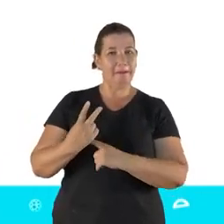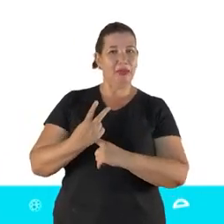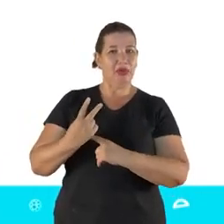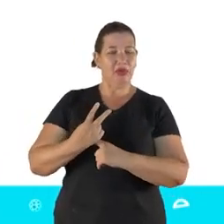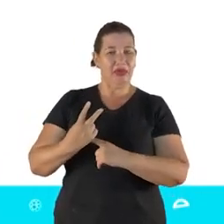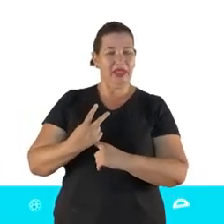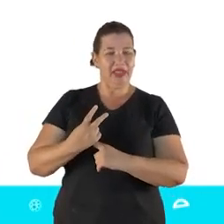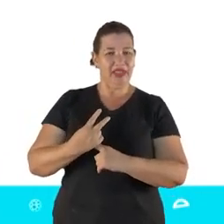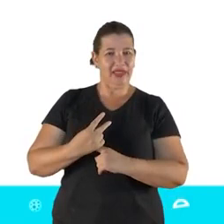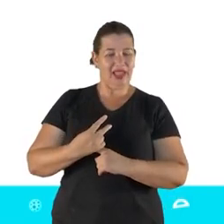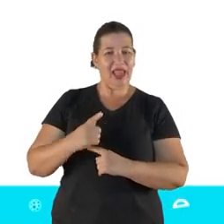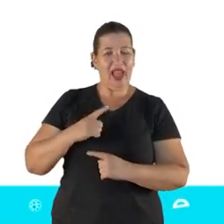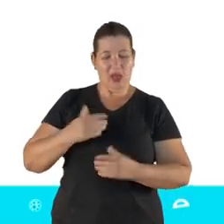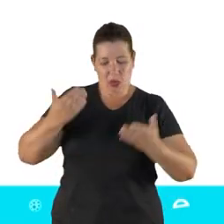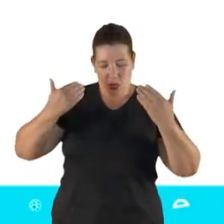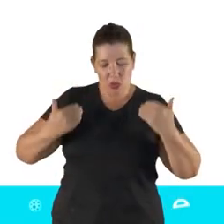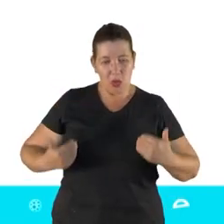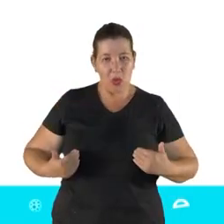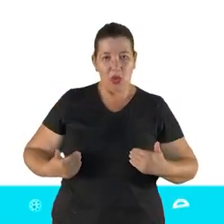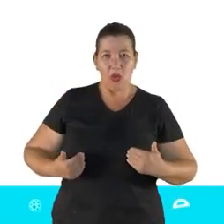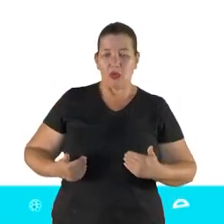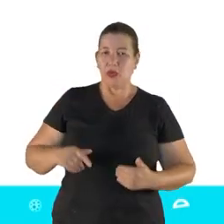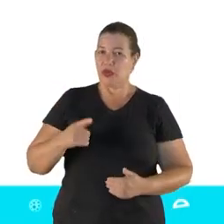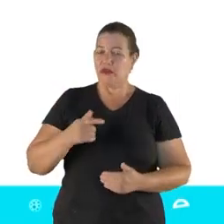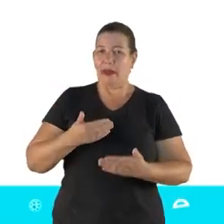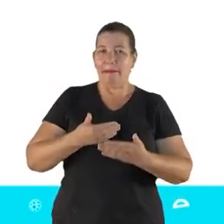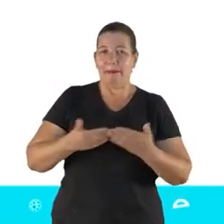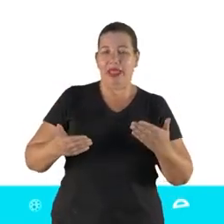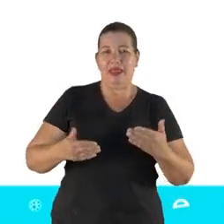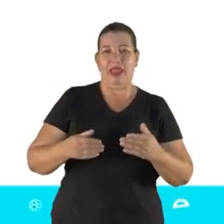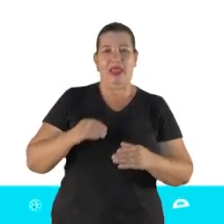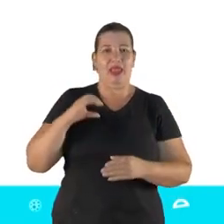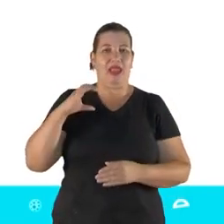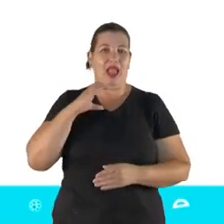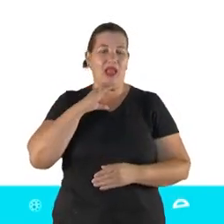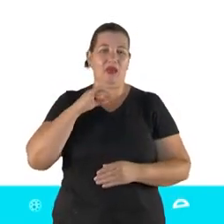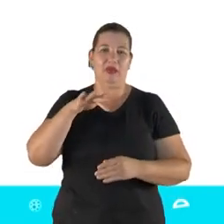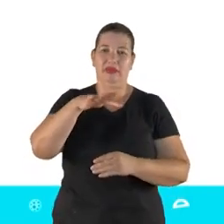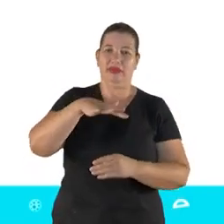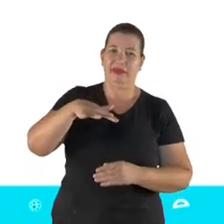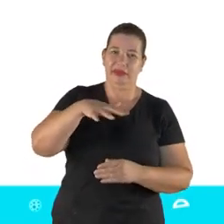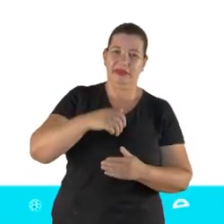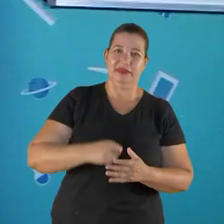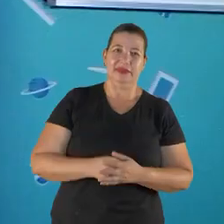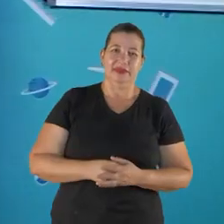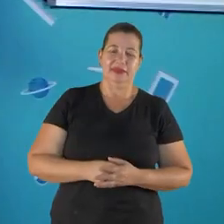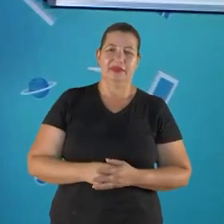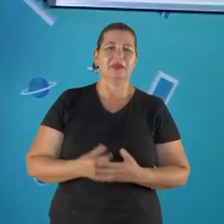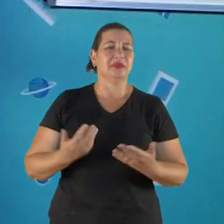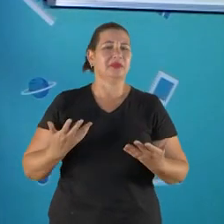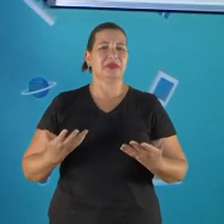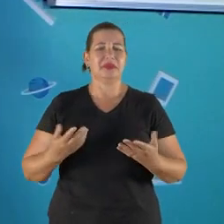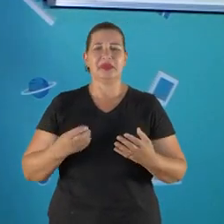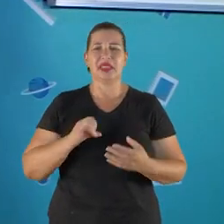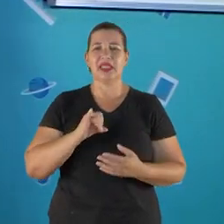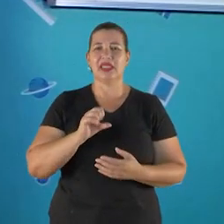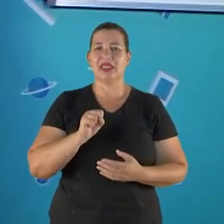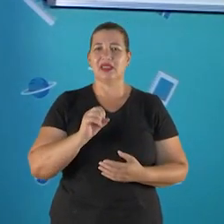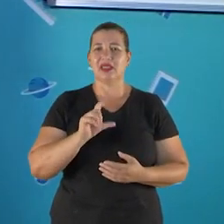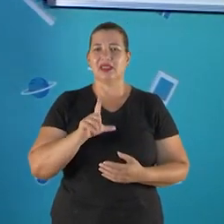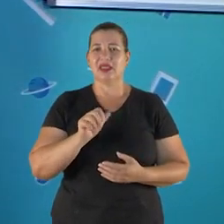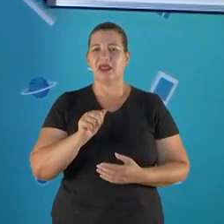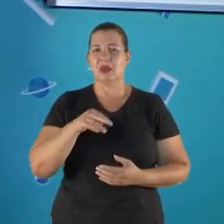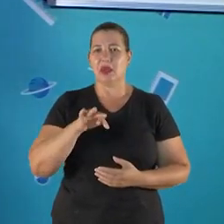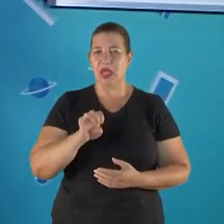térmico, evitando que o nosso corpo perca calor para o ambiente. As aplicações